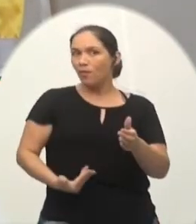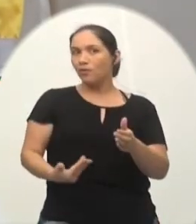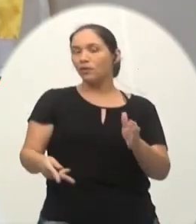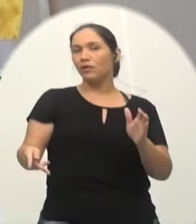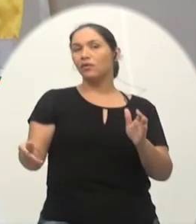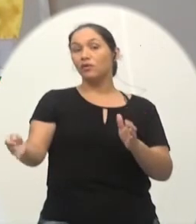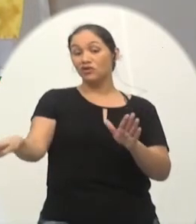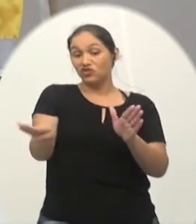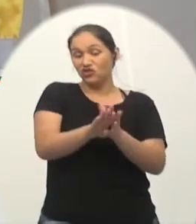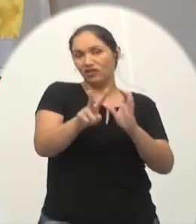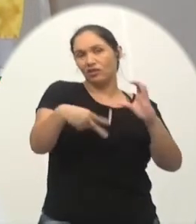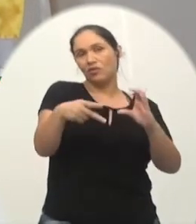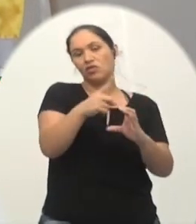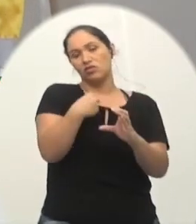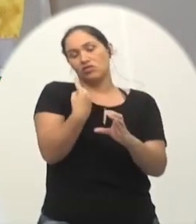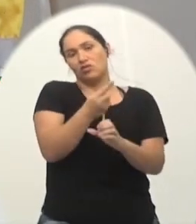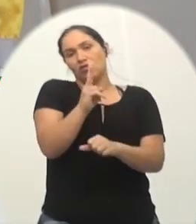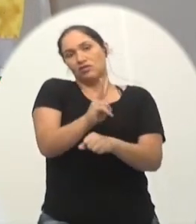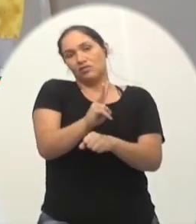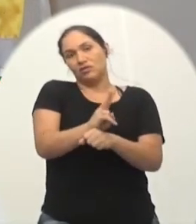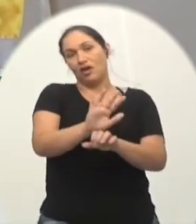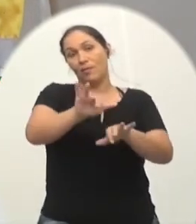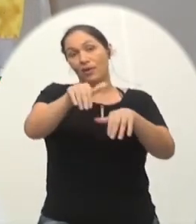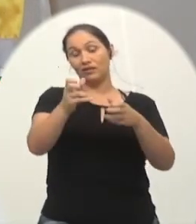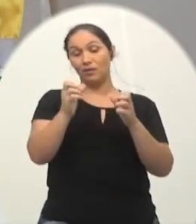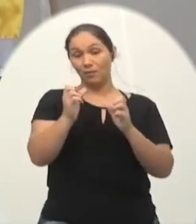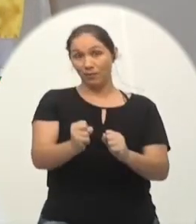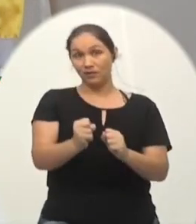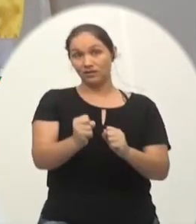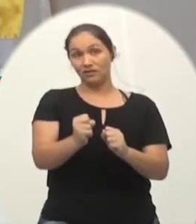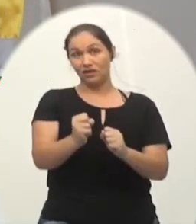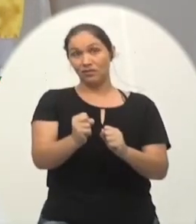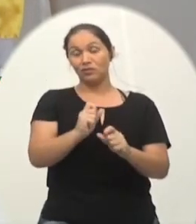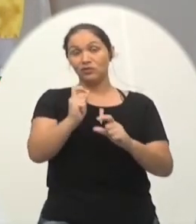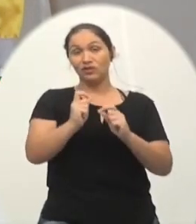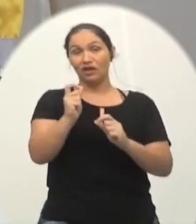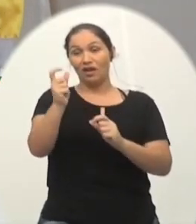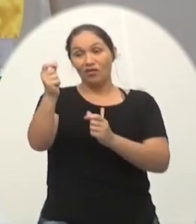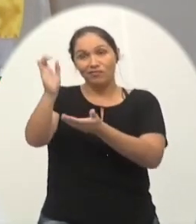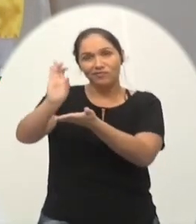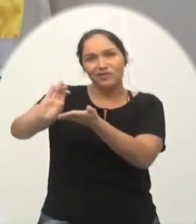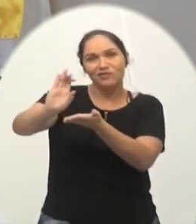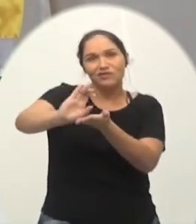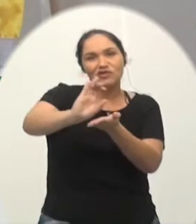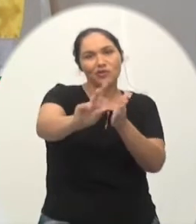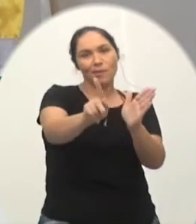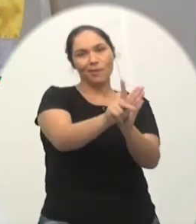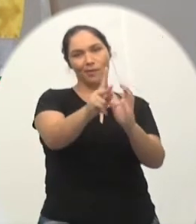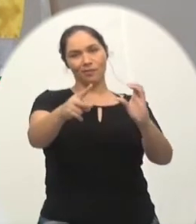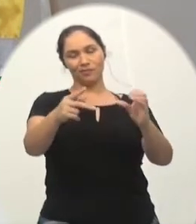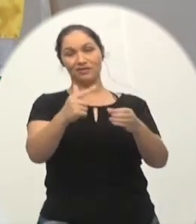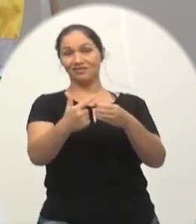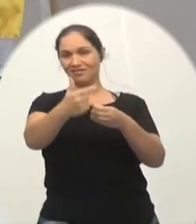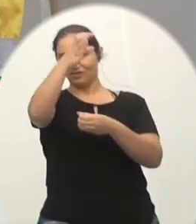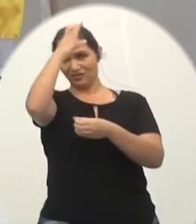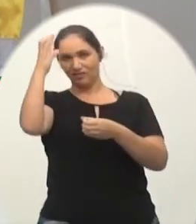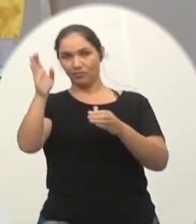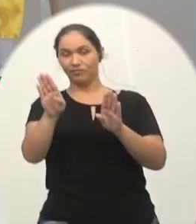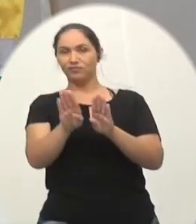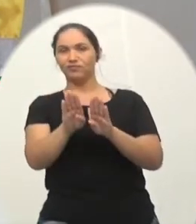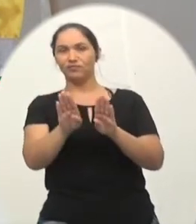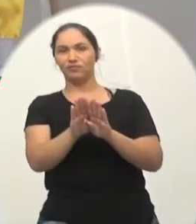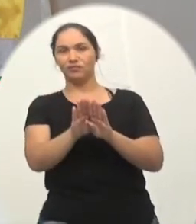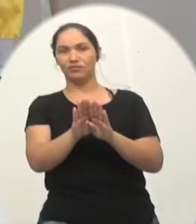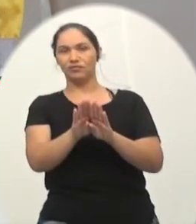e o que não precisa, vamos devolver para que seja aplicado na nossa sociedade. Por falar em dinheiro público, uma das nossas